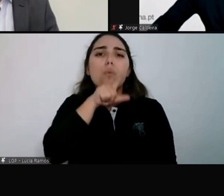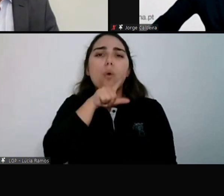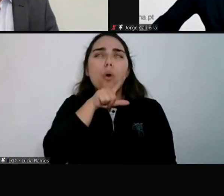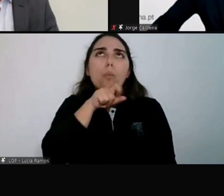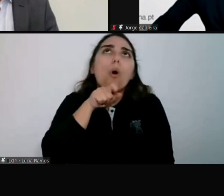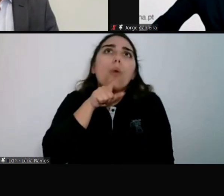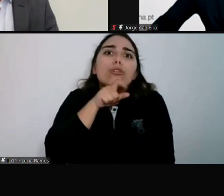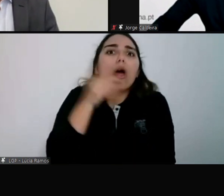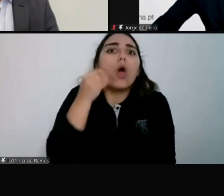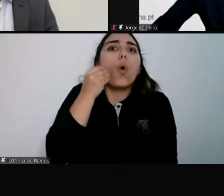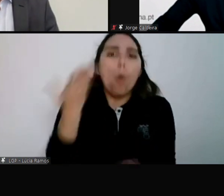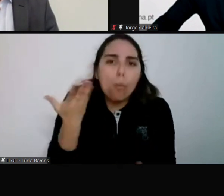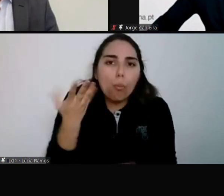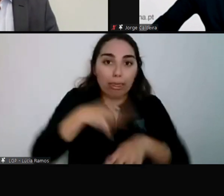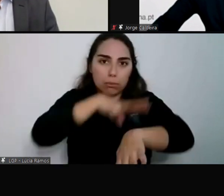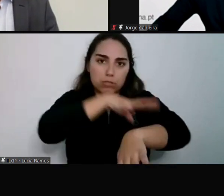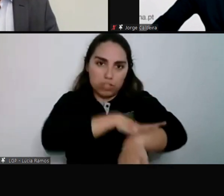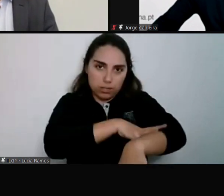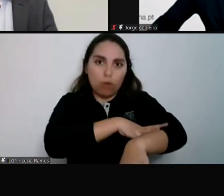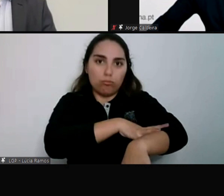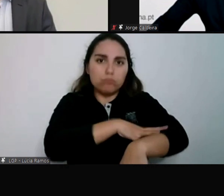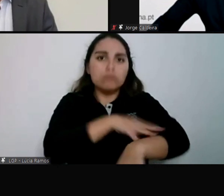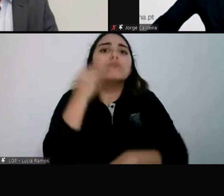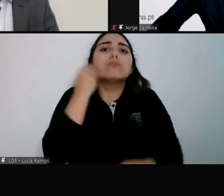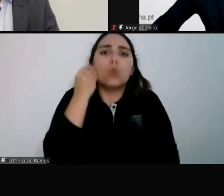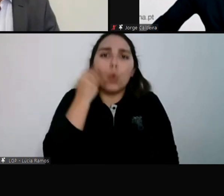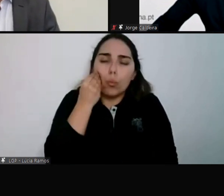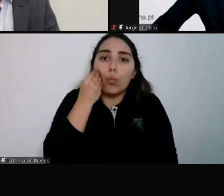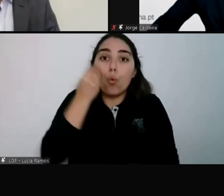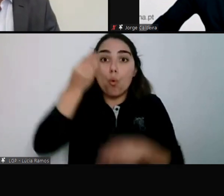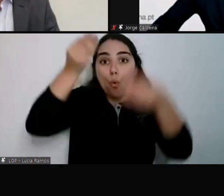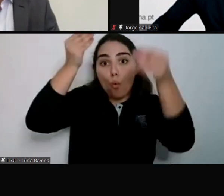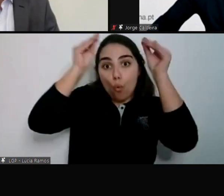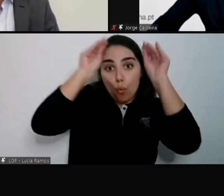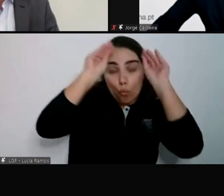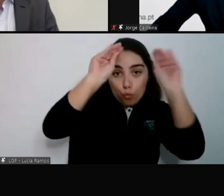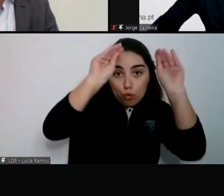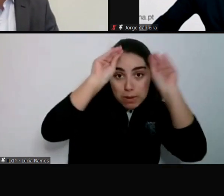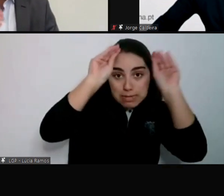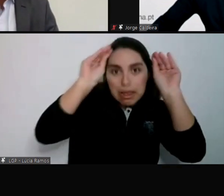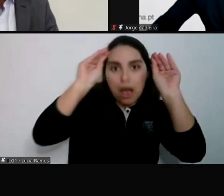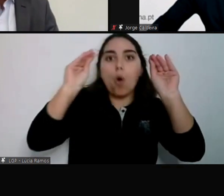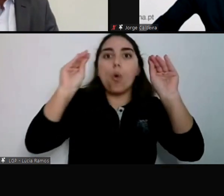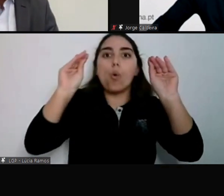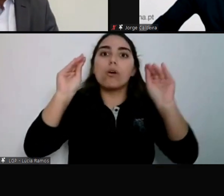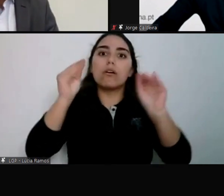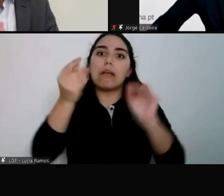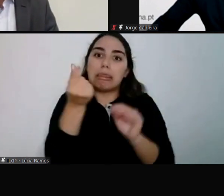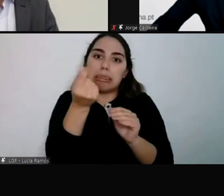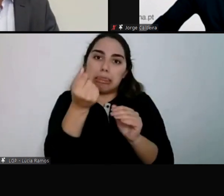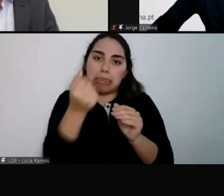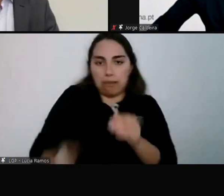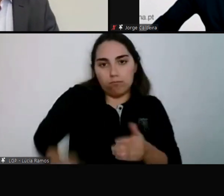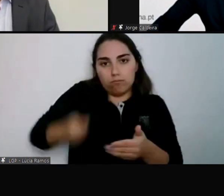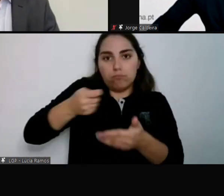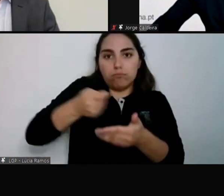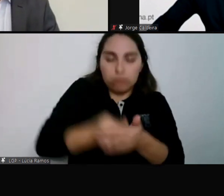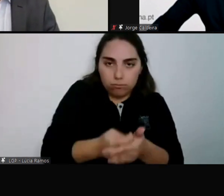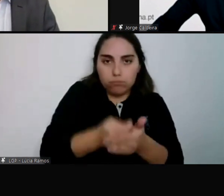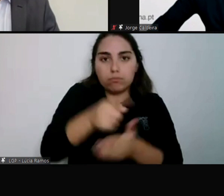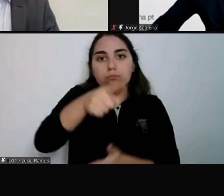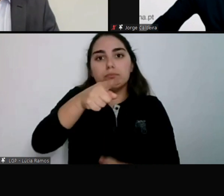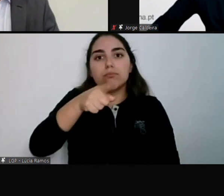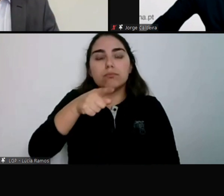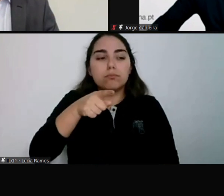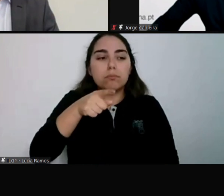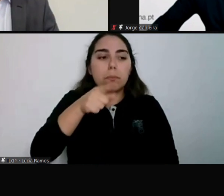de que forma é que esta formação financiada pelo PRR na área das competências digitais pode ser uma oportunidade